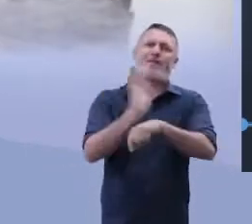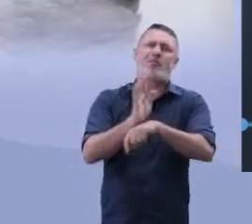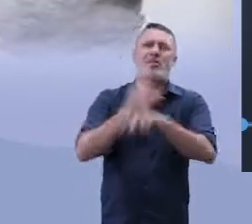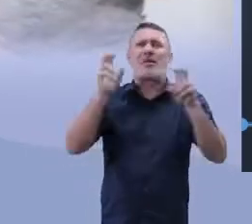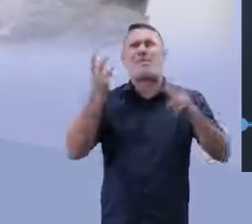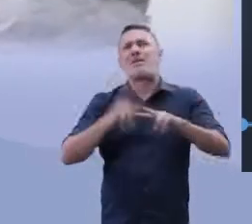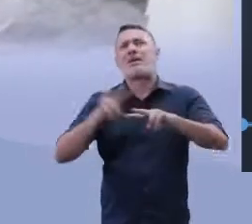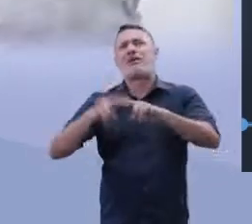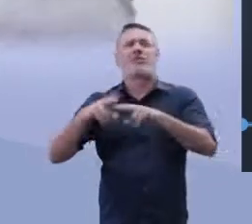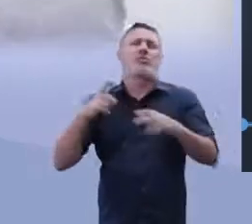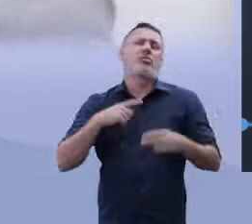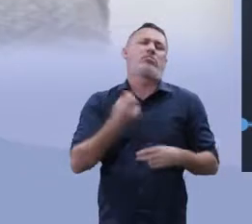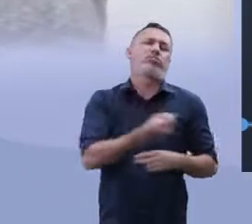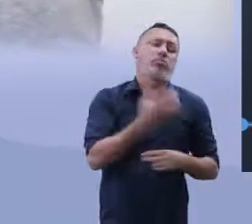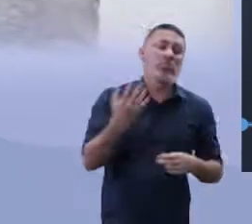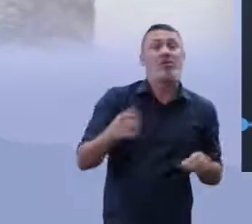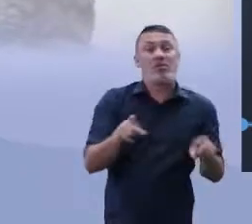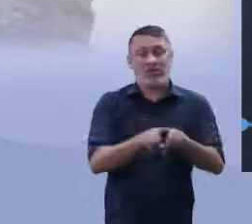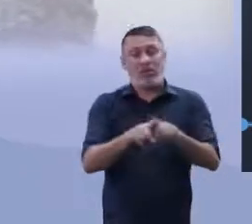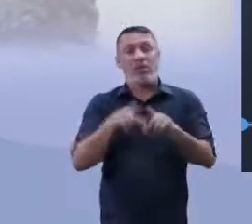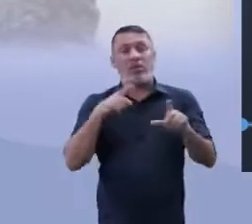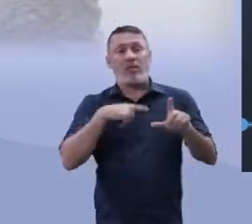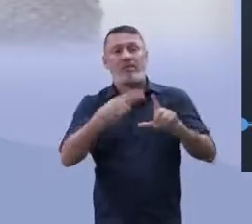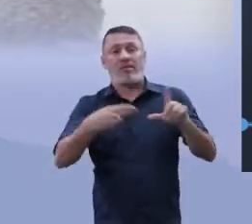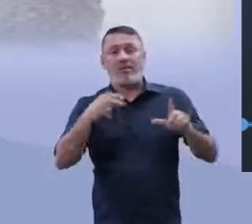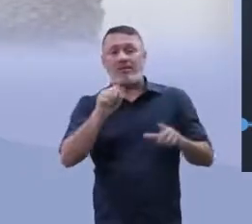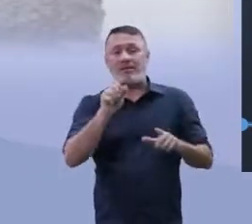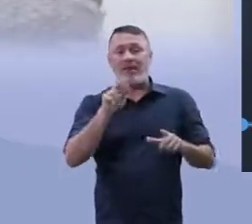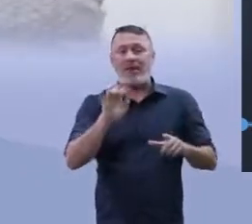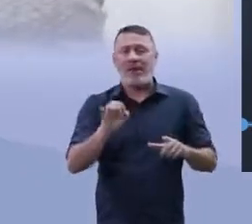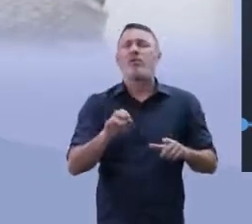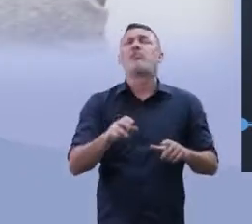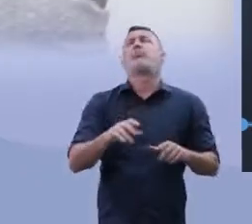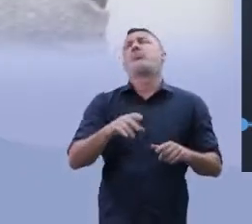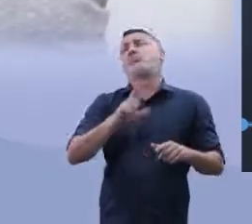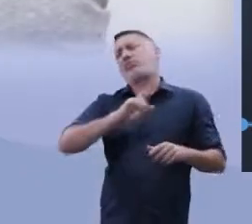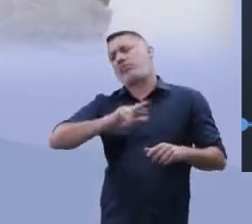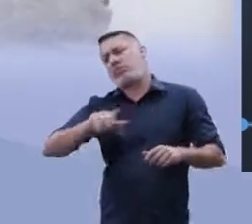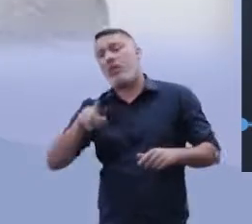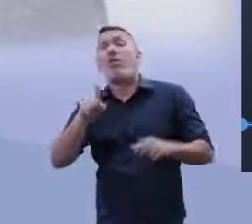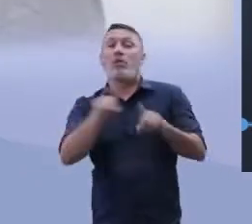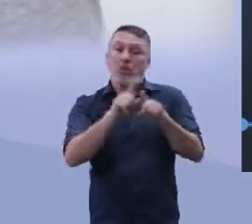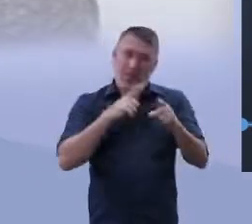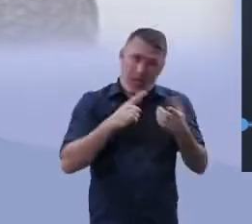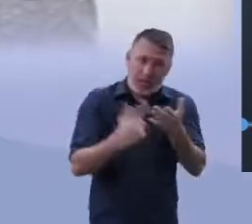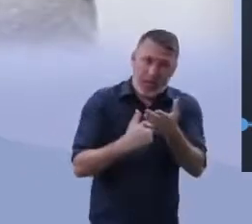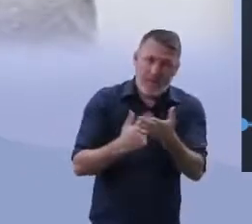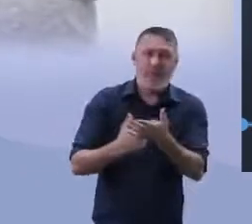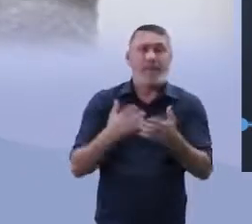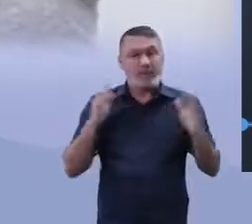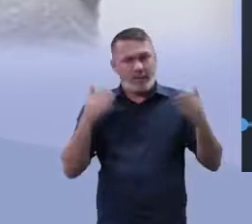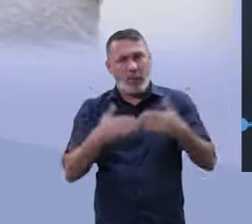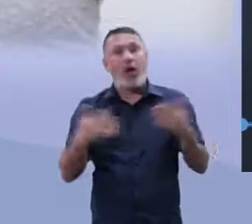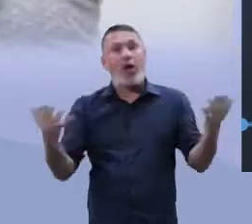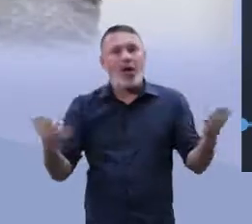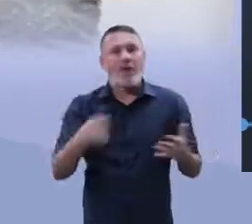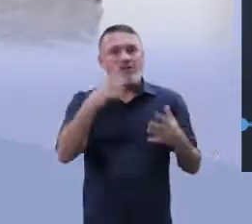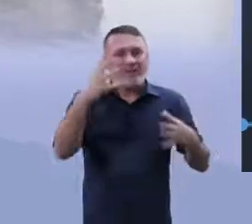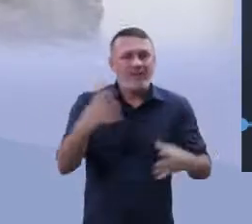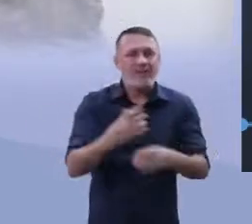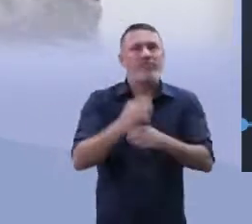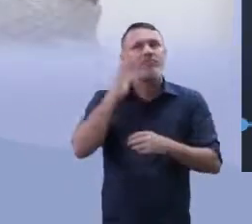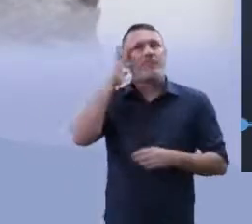temos vários. Ah, já viu alguma série? Muitas, professor, que tratam isso aí. Alguns livros. Então, hoje nós